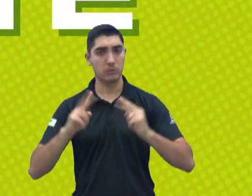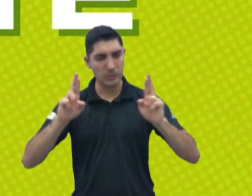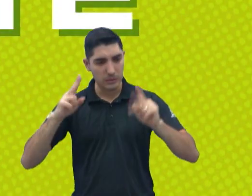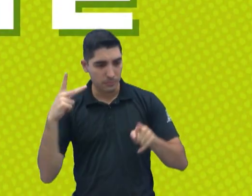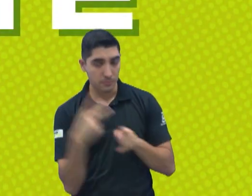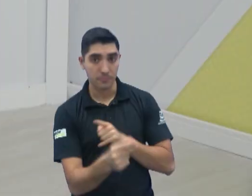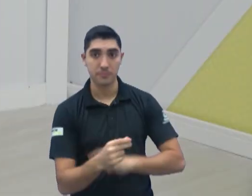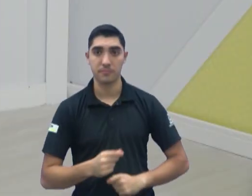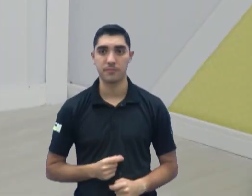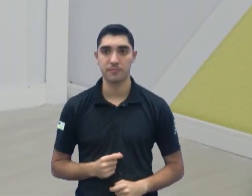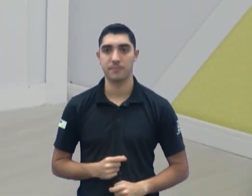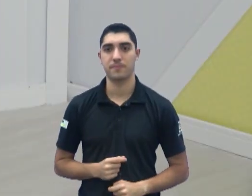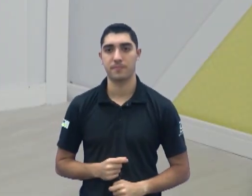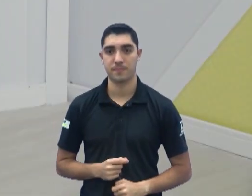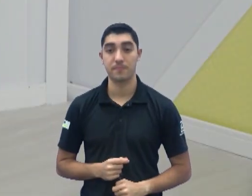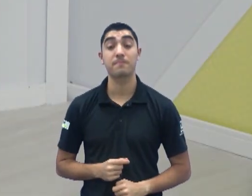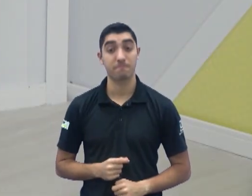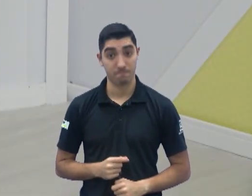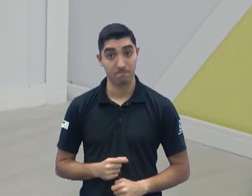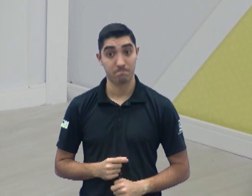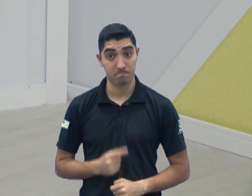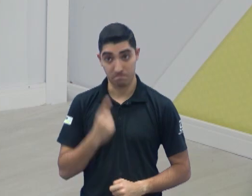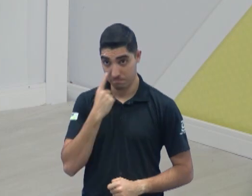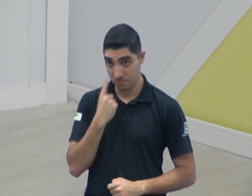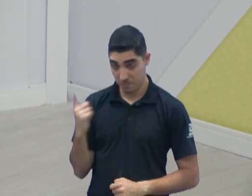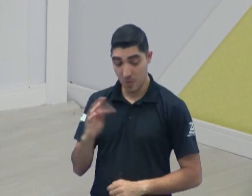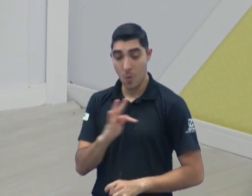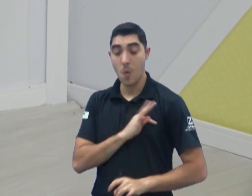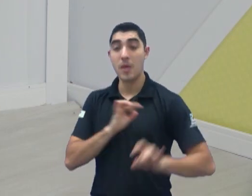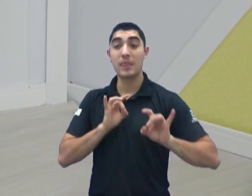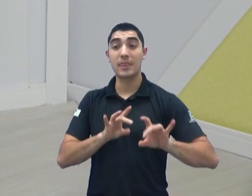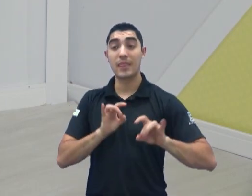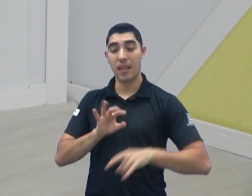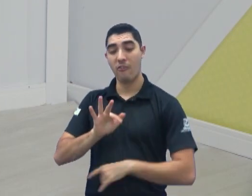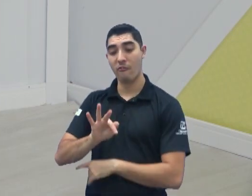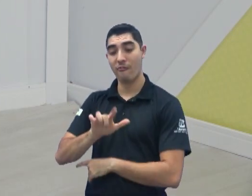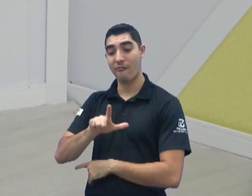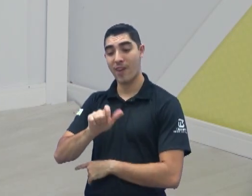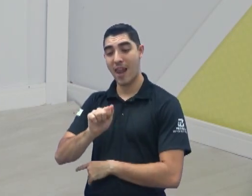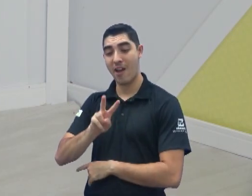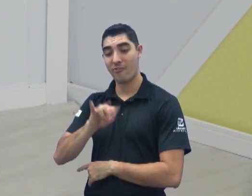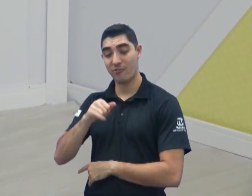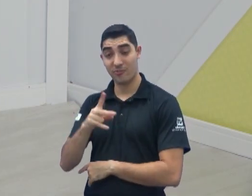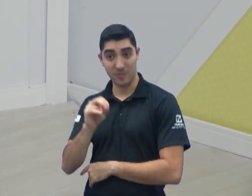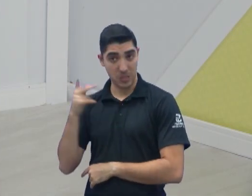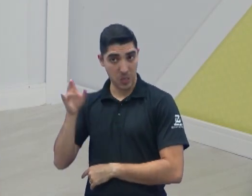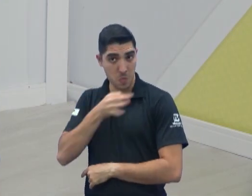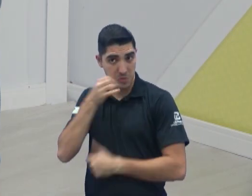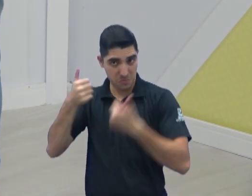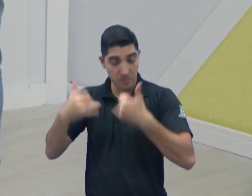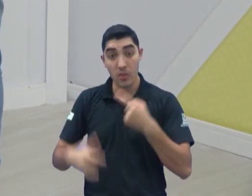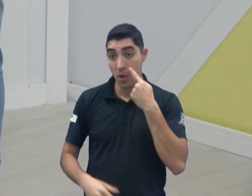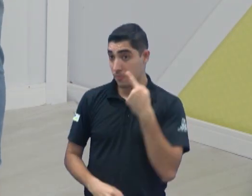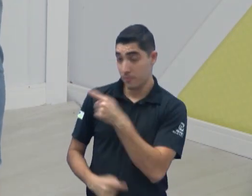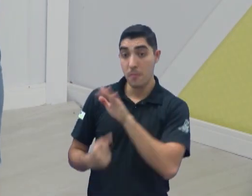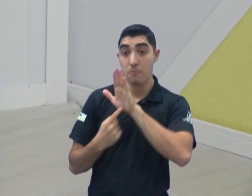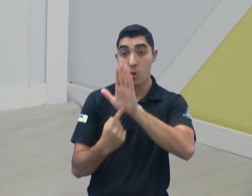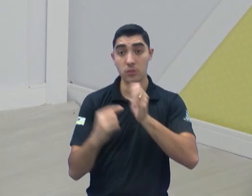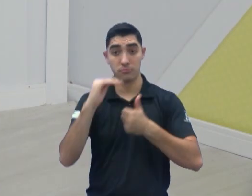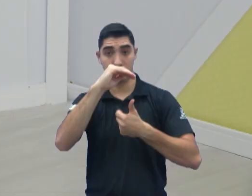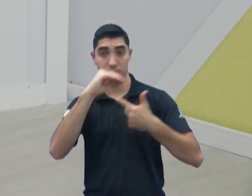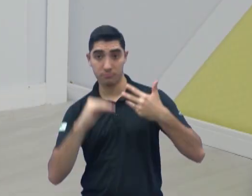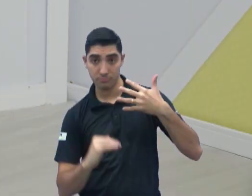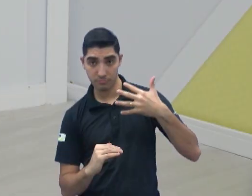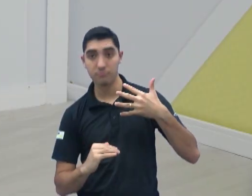vitória. Muito bem, tá aí a palavra do técnico Flavinho Tavares. Matheus, coloca pra gente a classificação da Superliga. Não teve alteração em relação